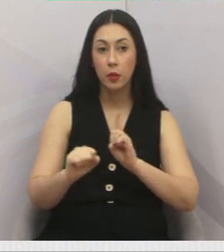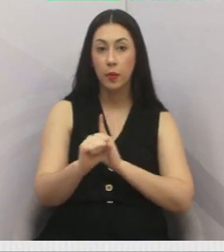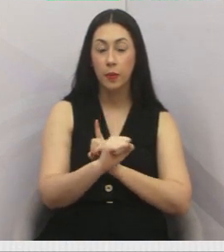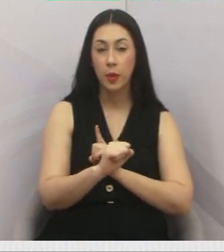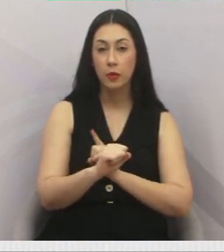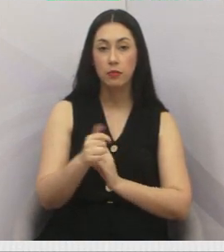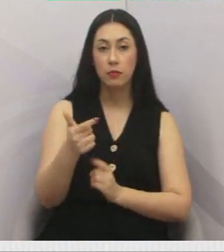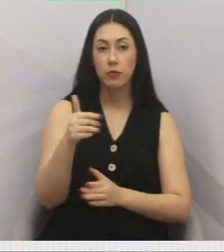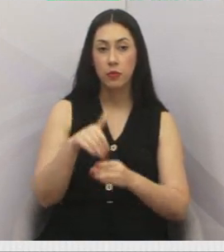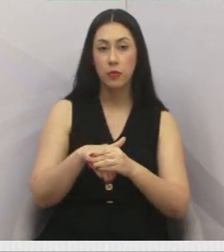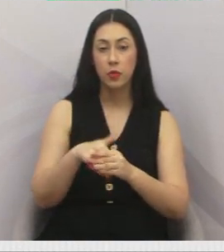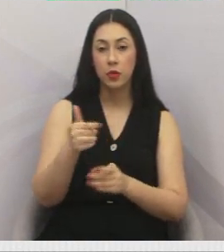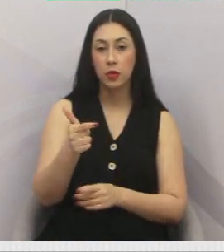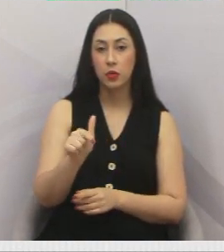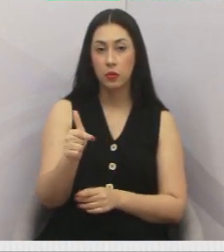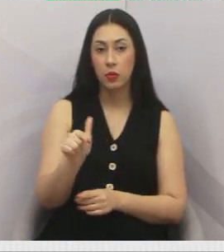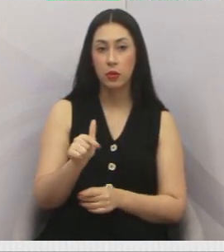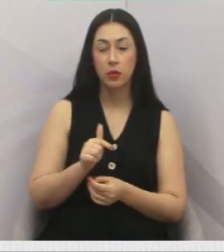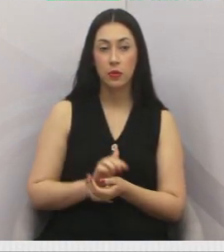voto em branco.